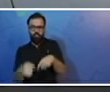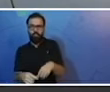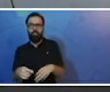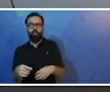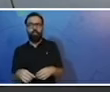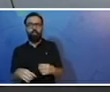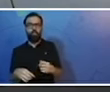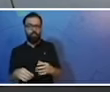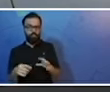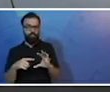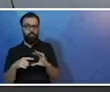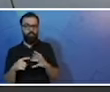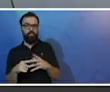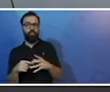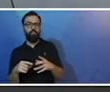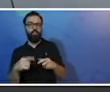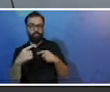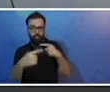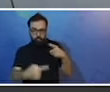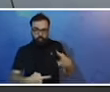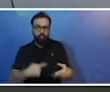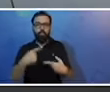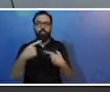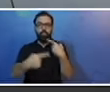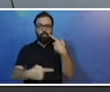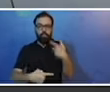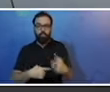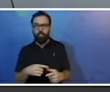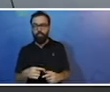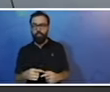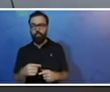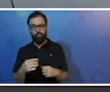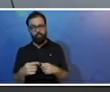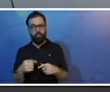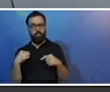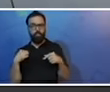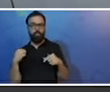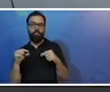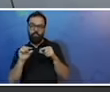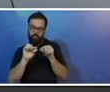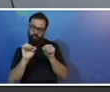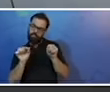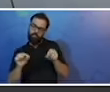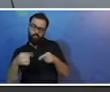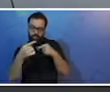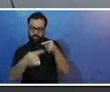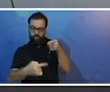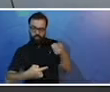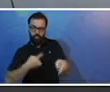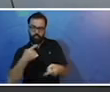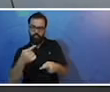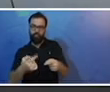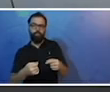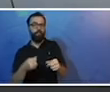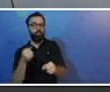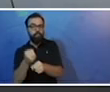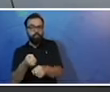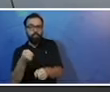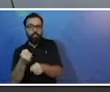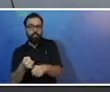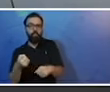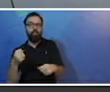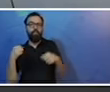usavam uma roda que girava e ir enrolando e desenrolando os fios para poder ir construindo